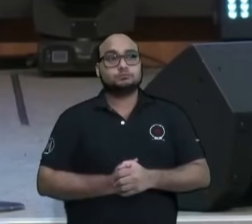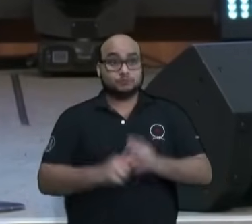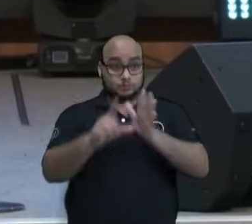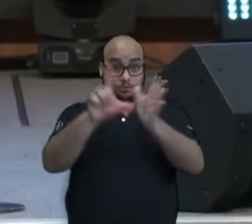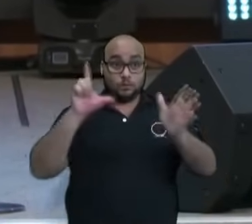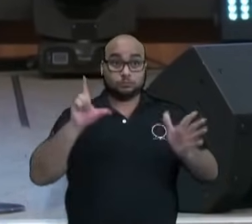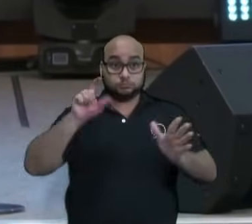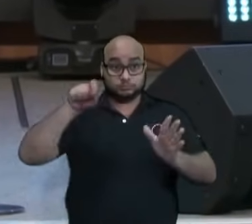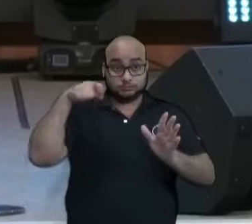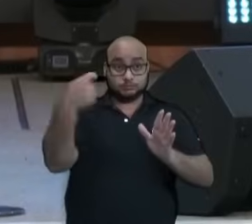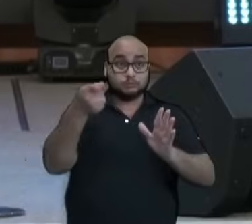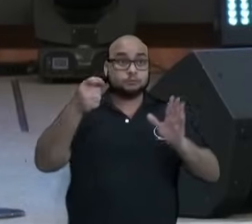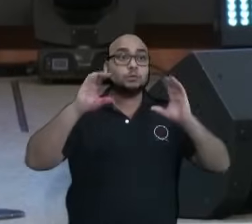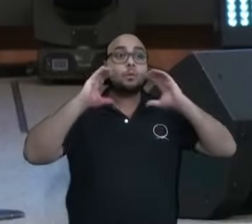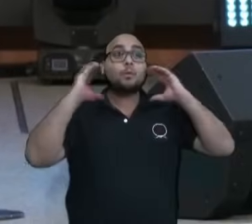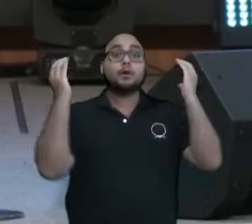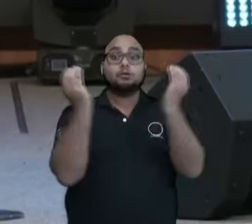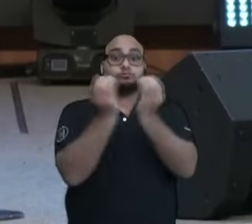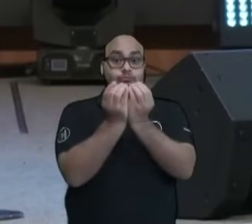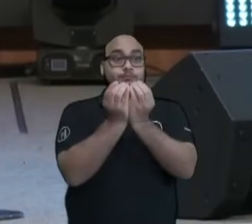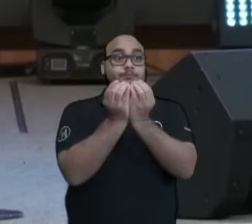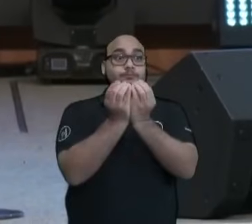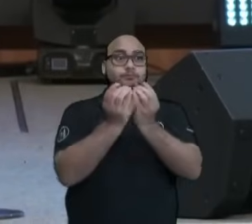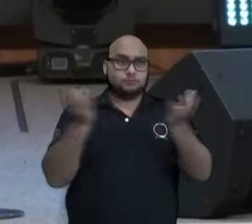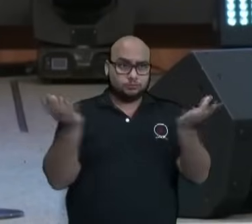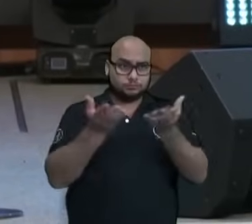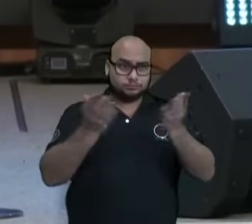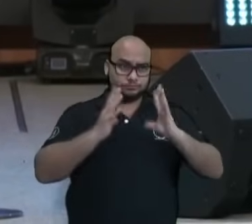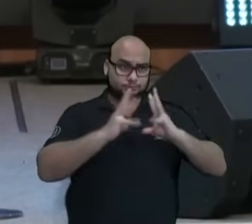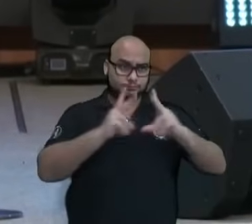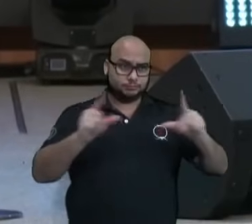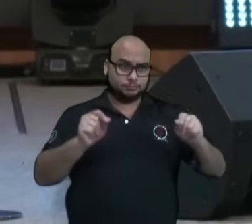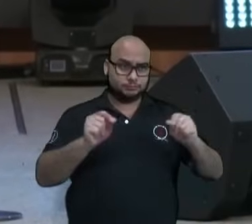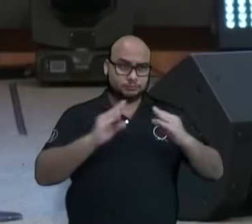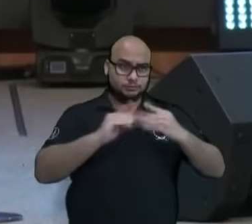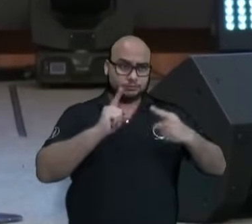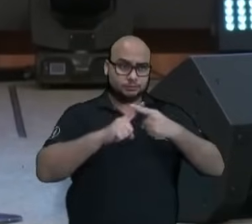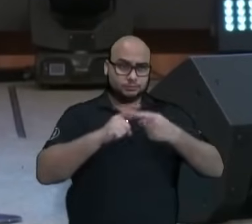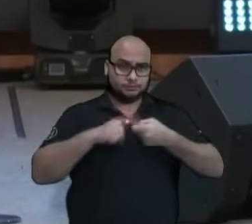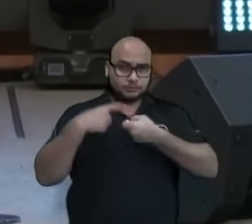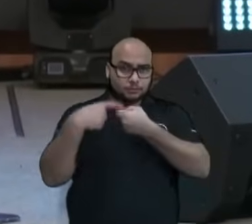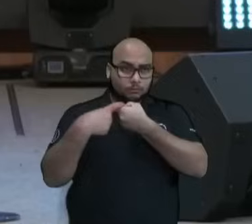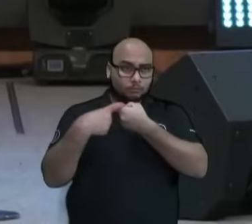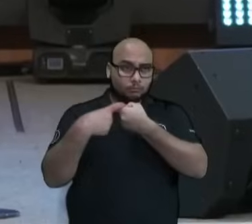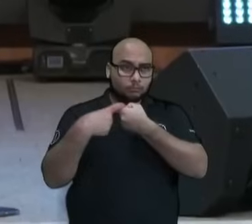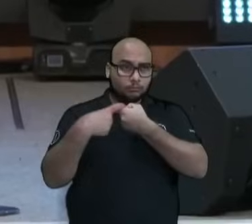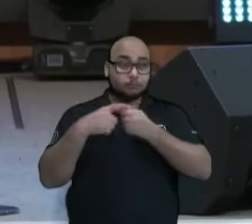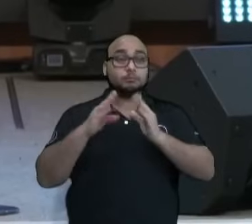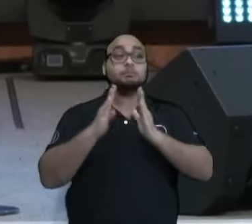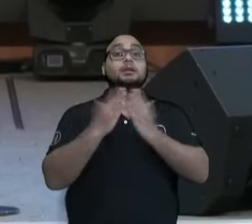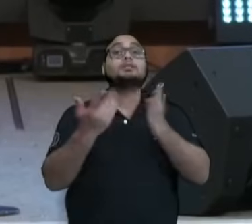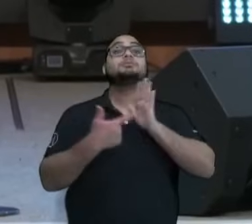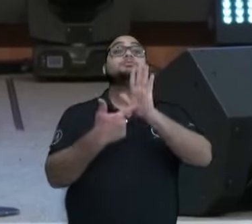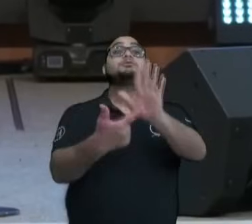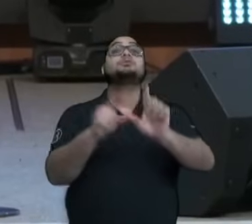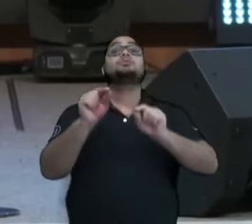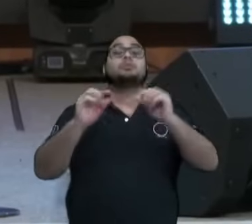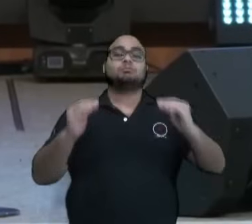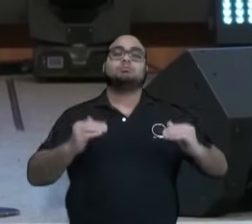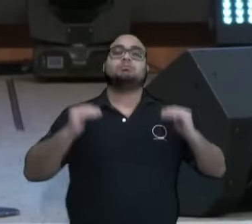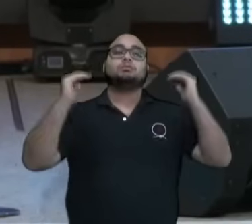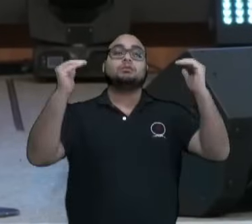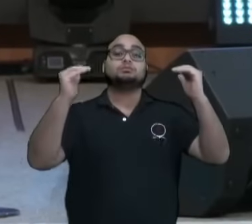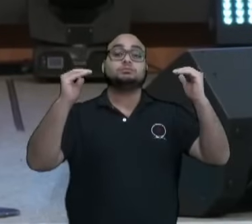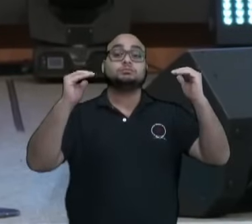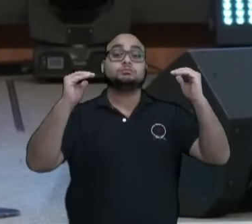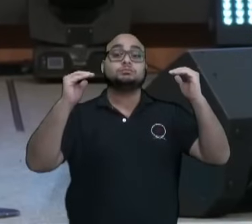igreja diáconos para dirigir representava A Minha autoridade representava a autoridade tá aqui hoje a pastora Antonieta